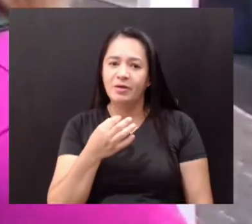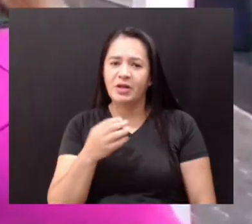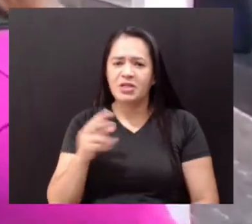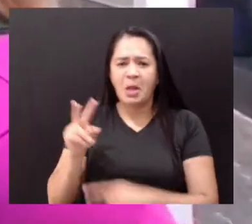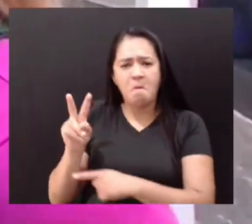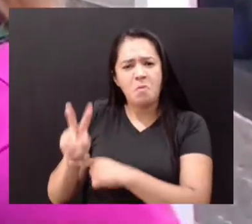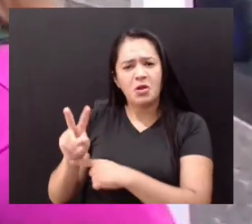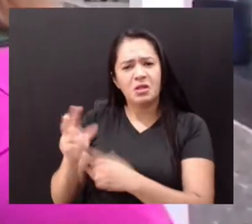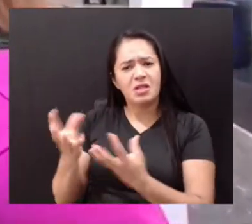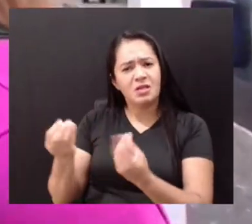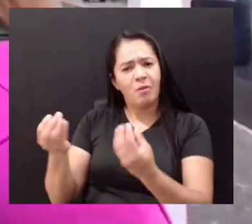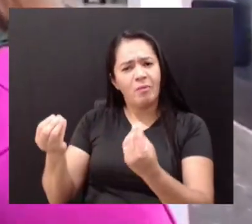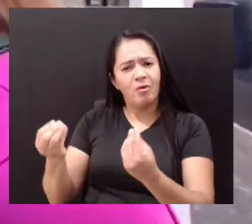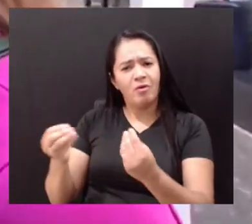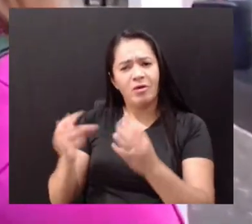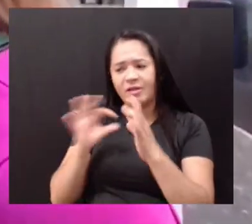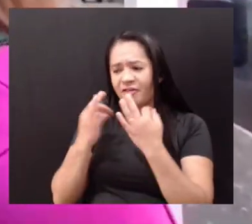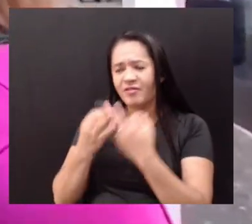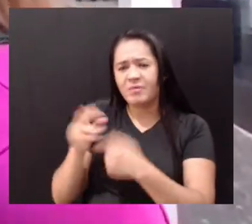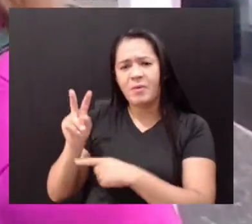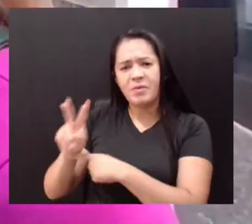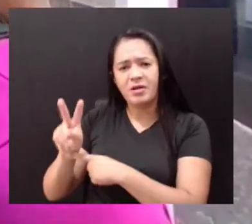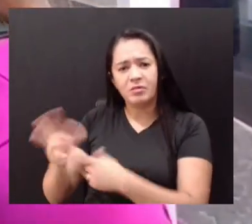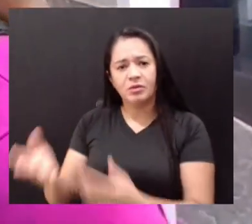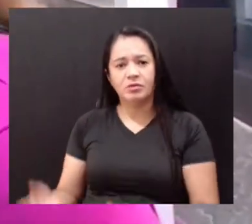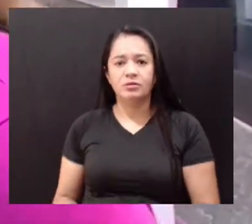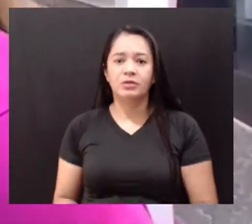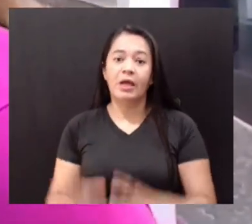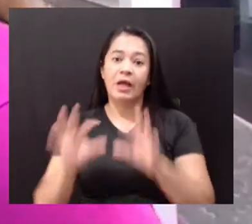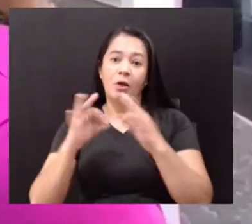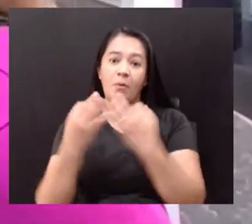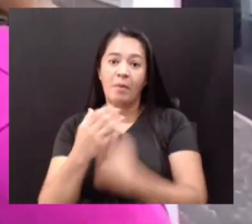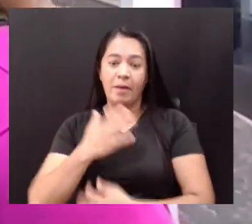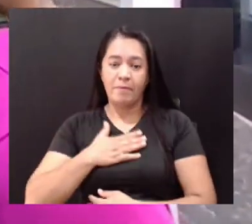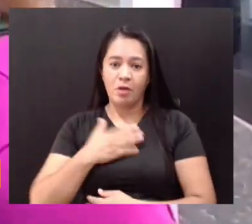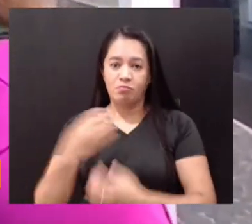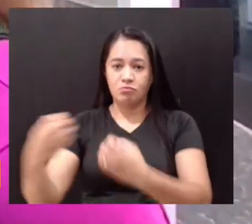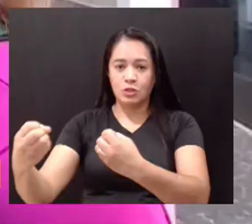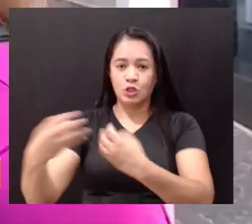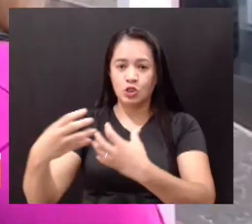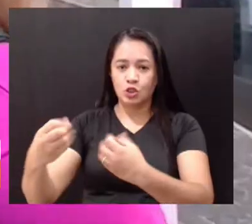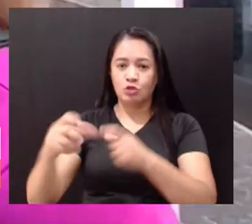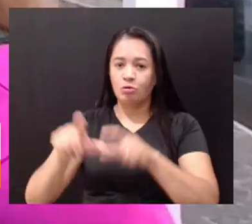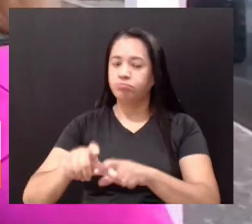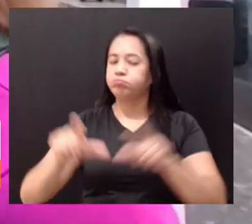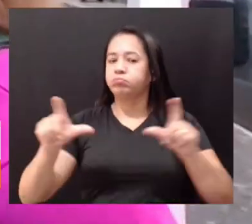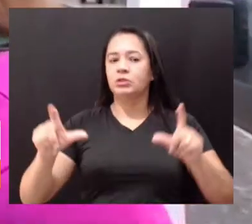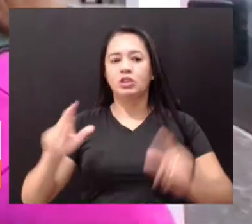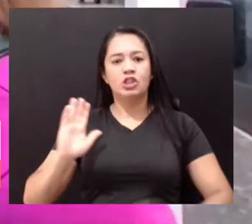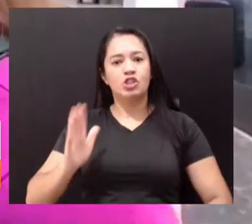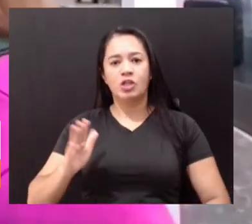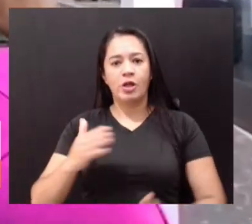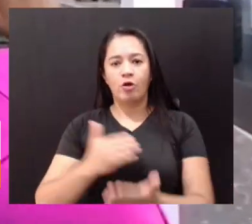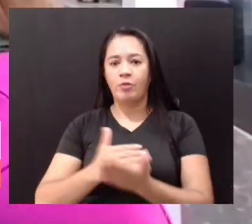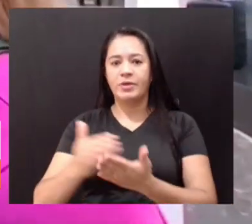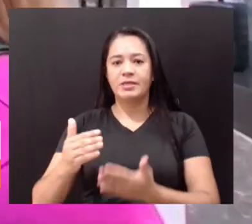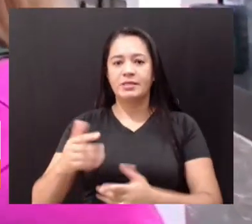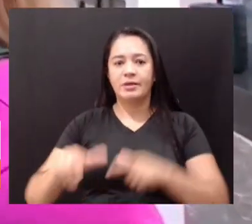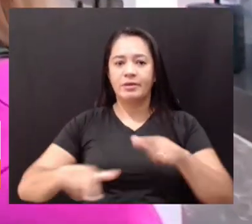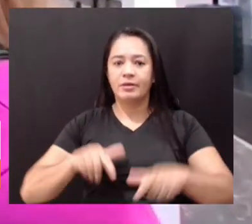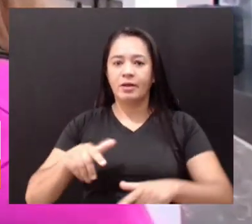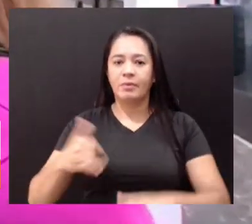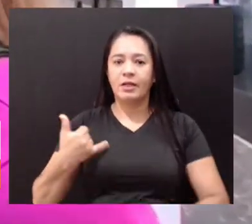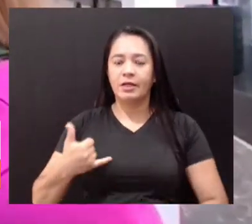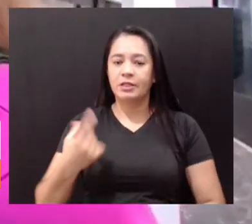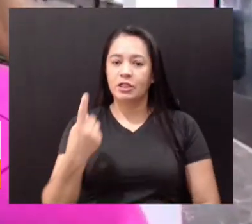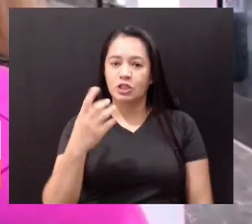No caso dos meus pais, eles ensinaram a gente a ter muita independência. Então, eu comecei a trabalhar até um pouquinho tarde, com 19 anos, né? Meus pais